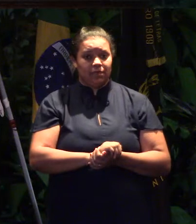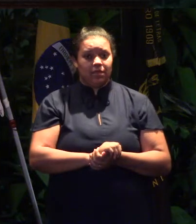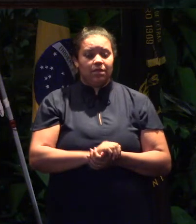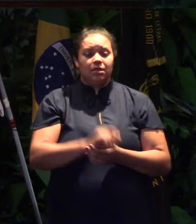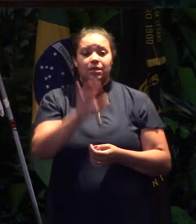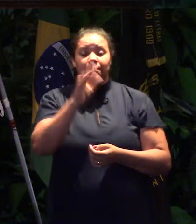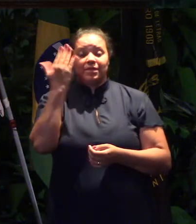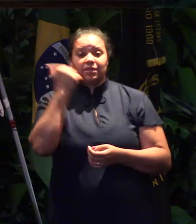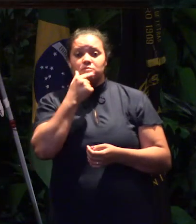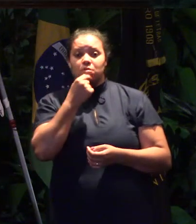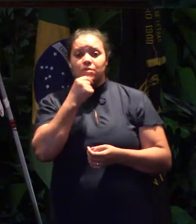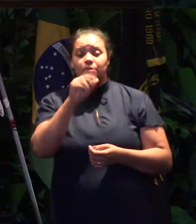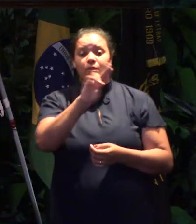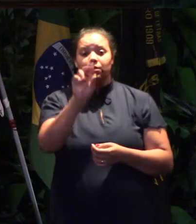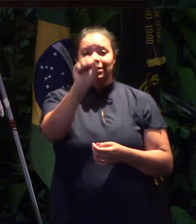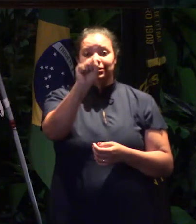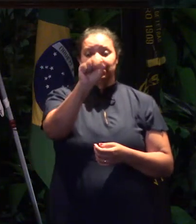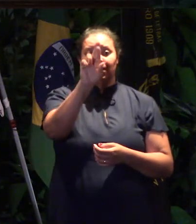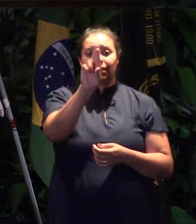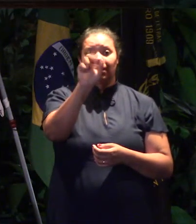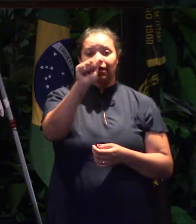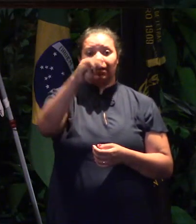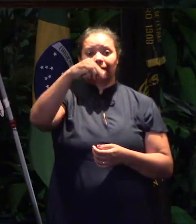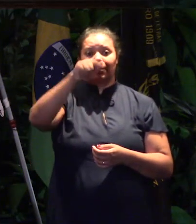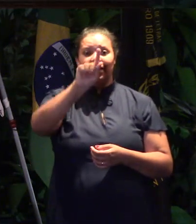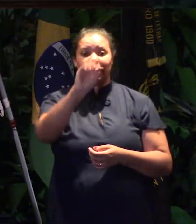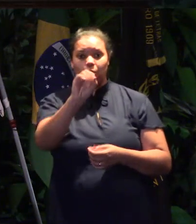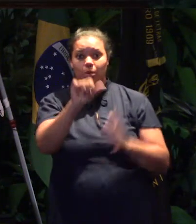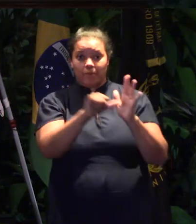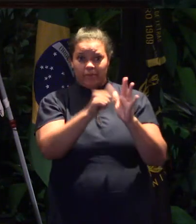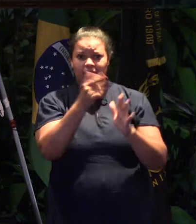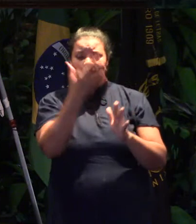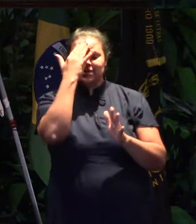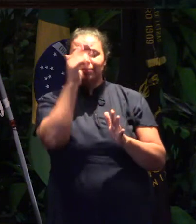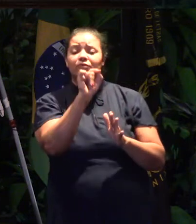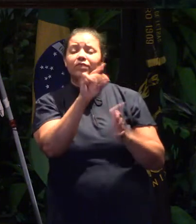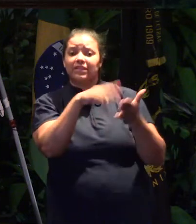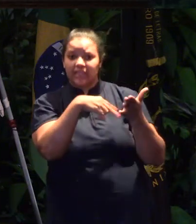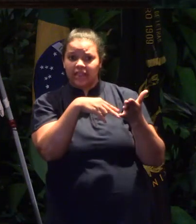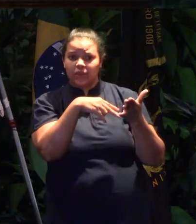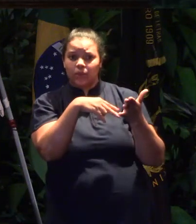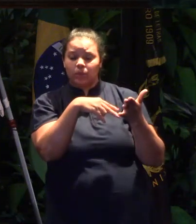Saramago, eu queria primeiro saber se você leu, né? Sim. E perguntar o seguinte: